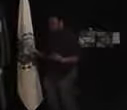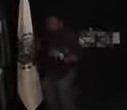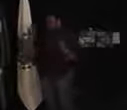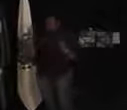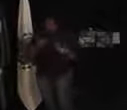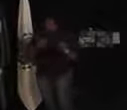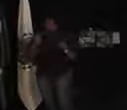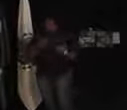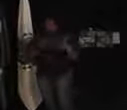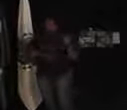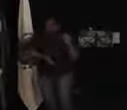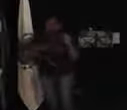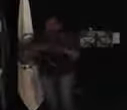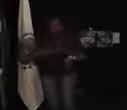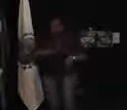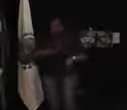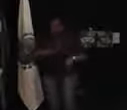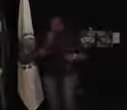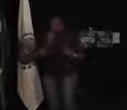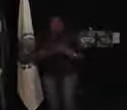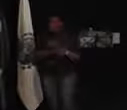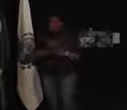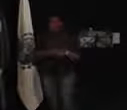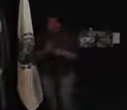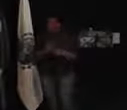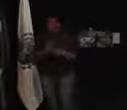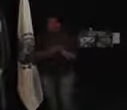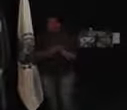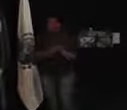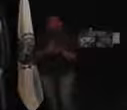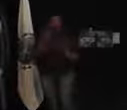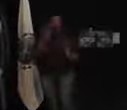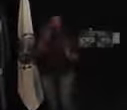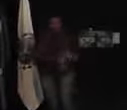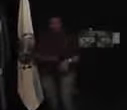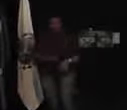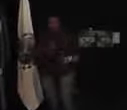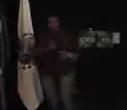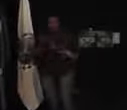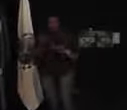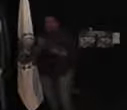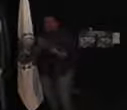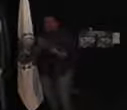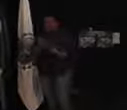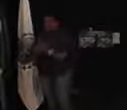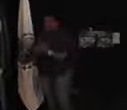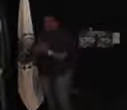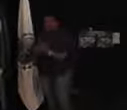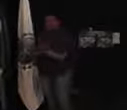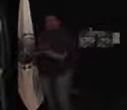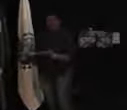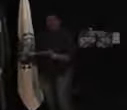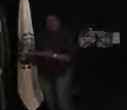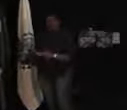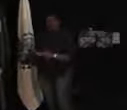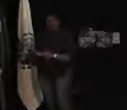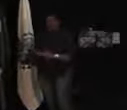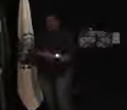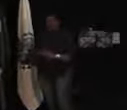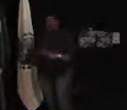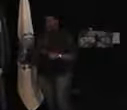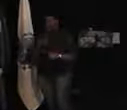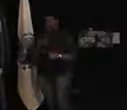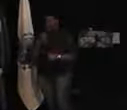pedir assim, dá licença, porque eu tenho um compromisso e sair, porque ele não percebe que está falando demais. Isso é muito